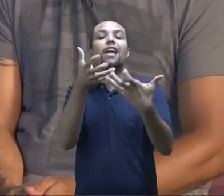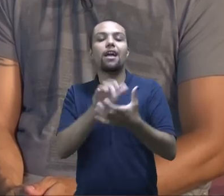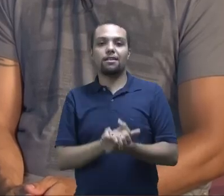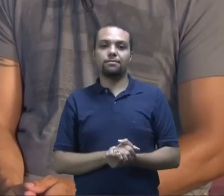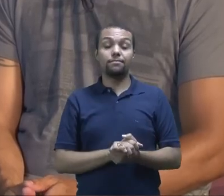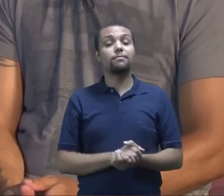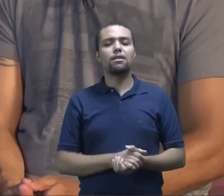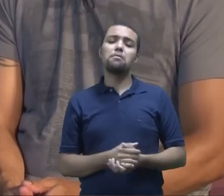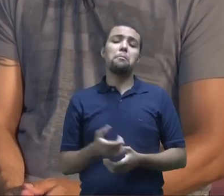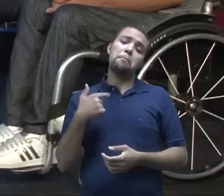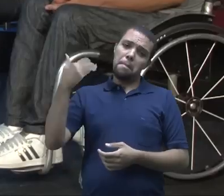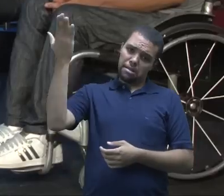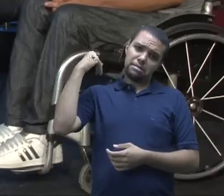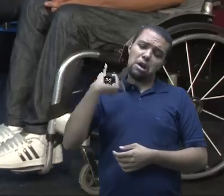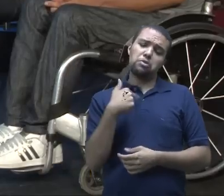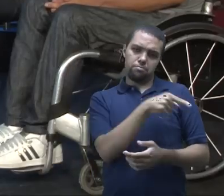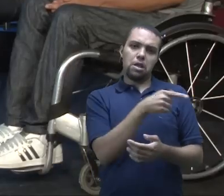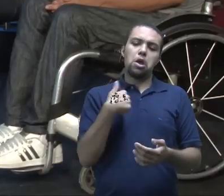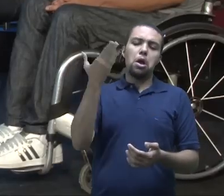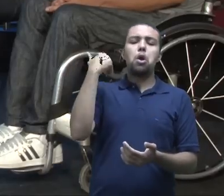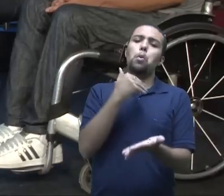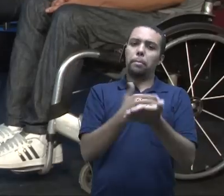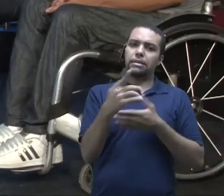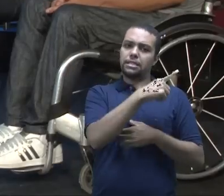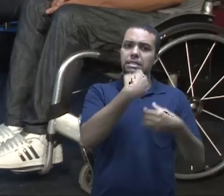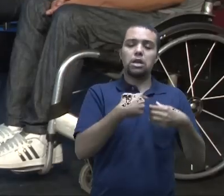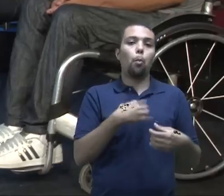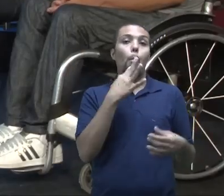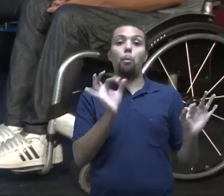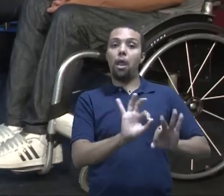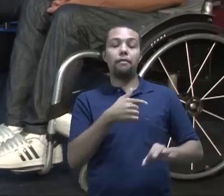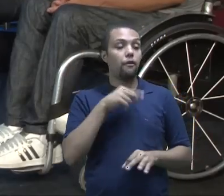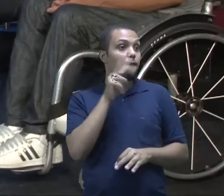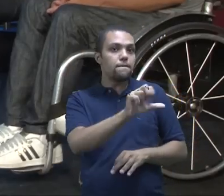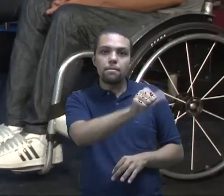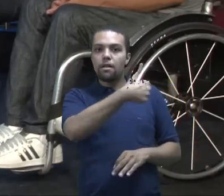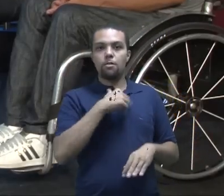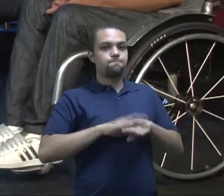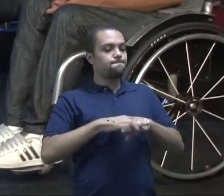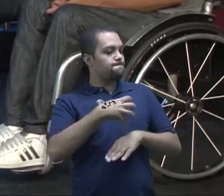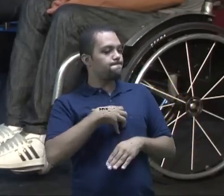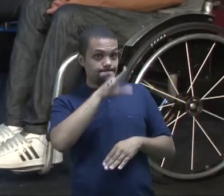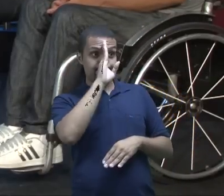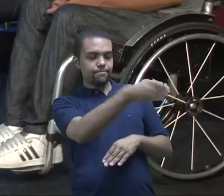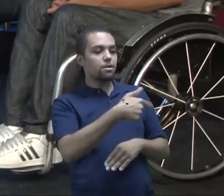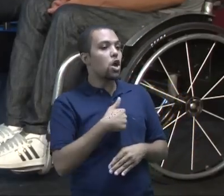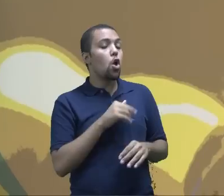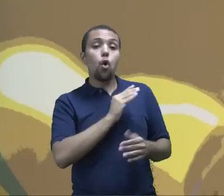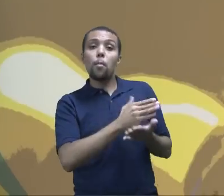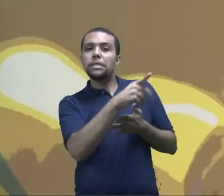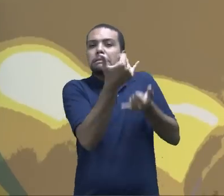quando eu comecei lá na minha cidade, eu não conhecia ninguém. Uhum. Não conhecia ninguém. Foi paixão, assim. Comecei a jogar lá